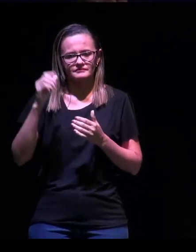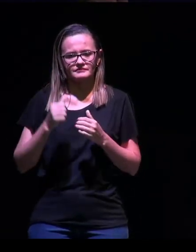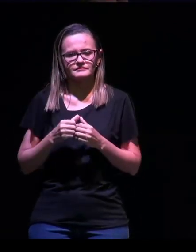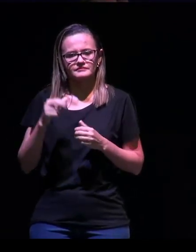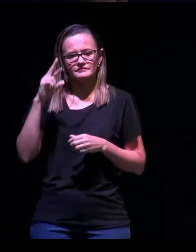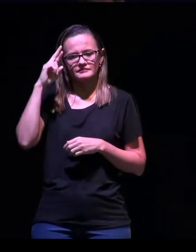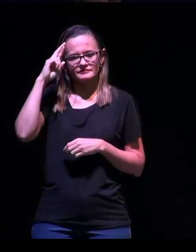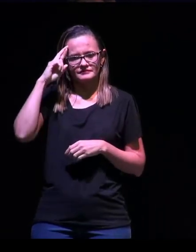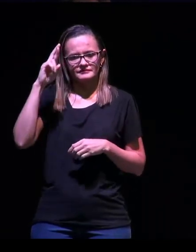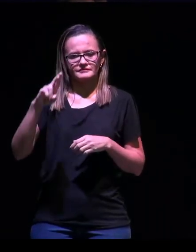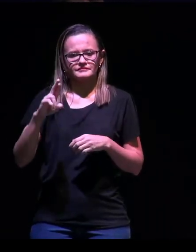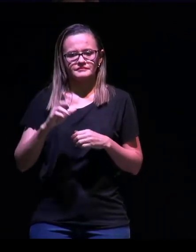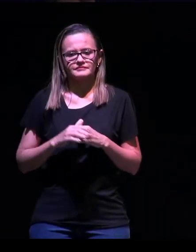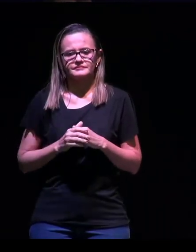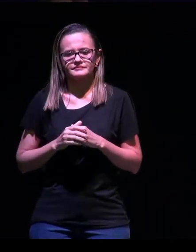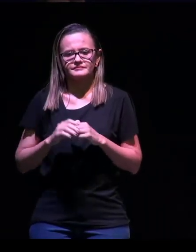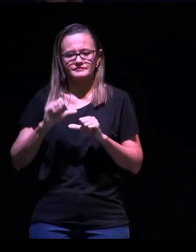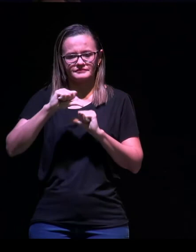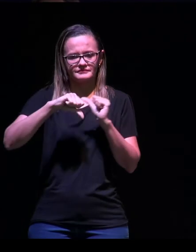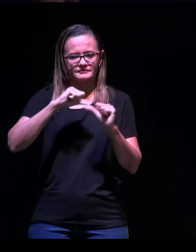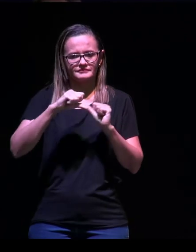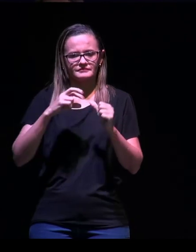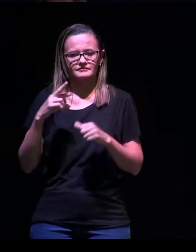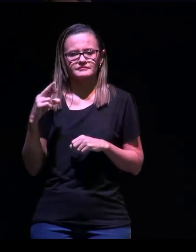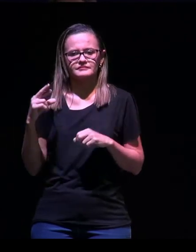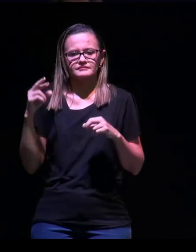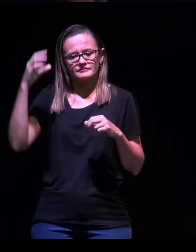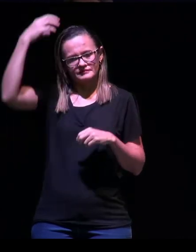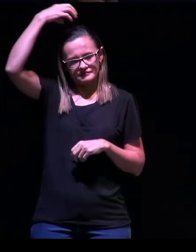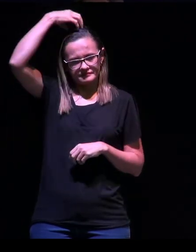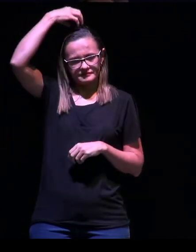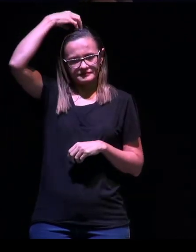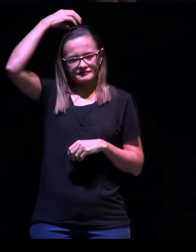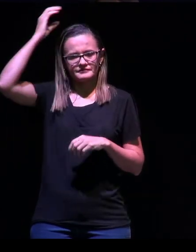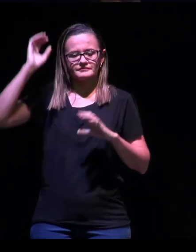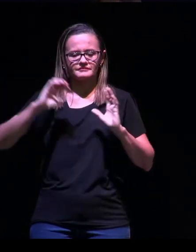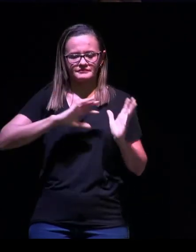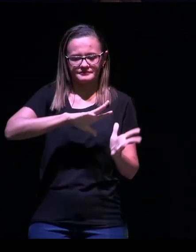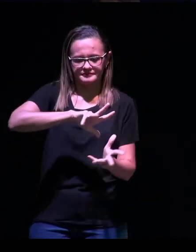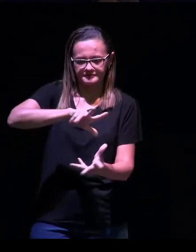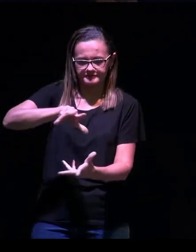de Jerusalém. Ele será rei sobre toda a terra.